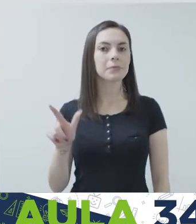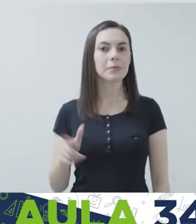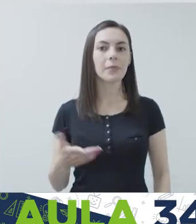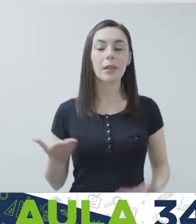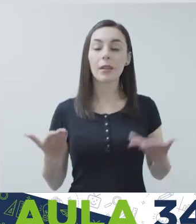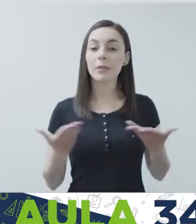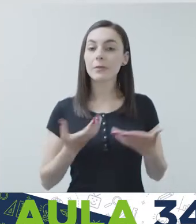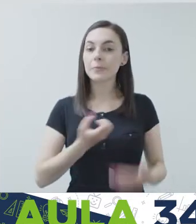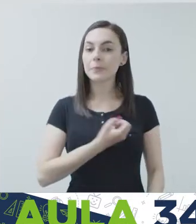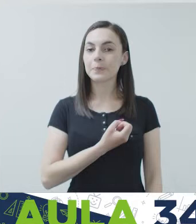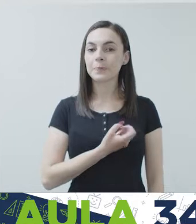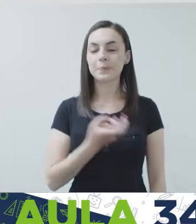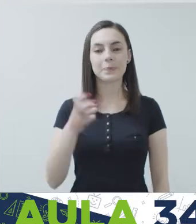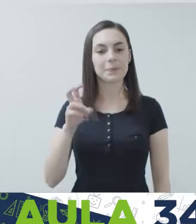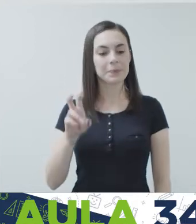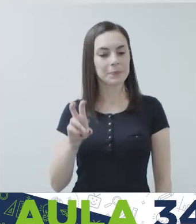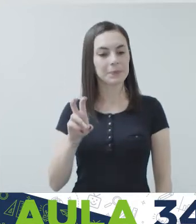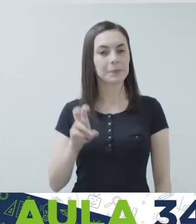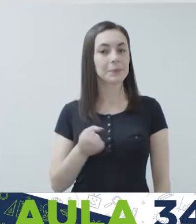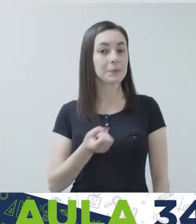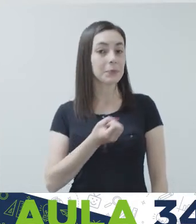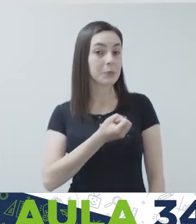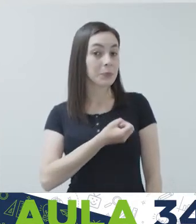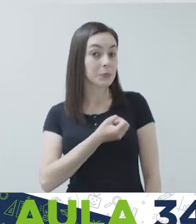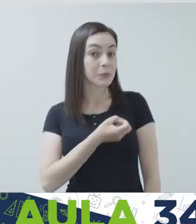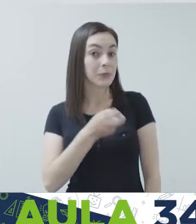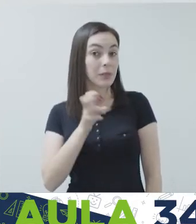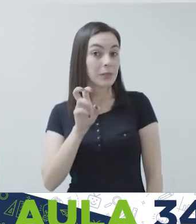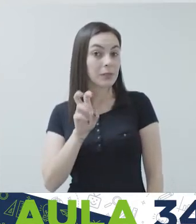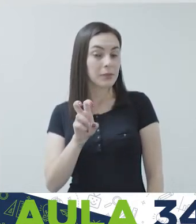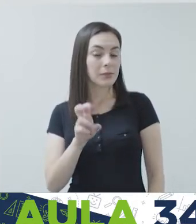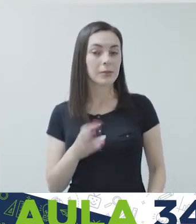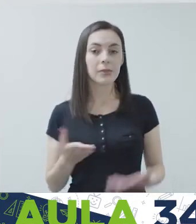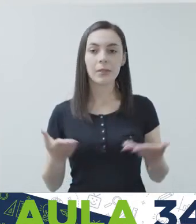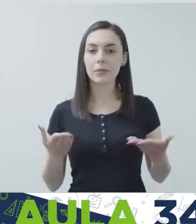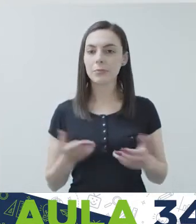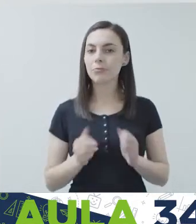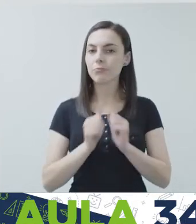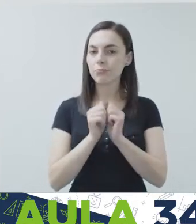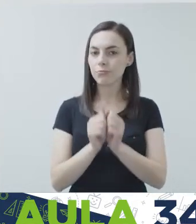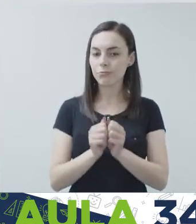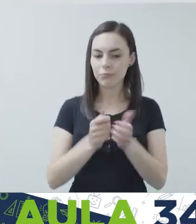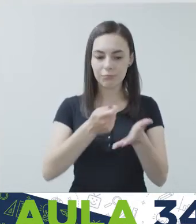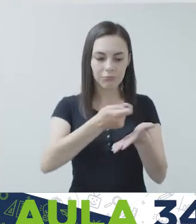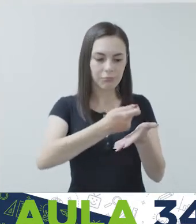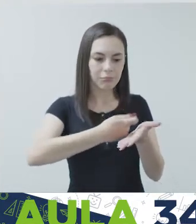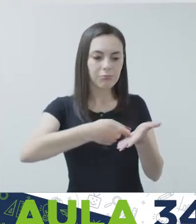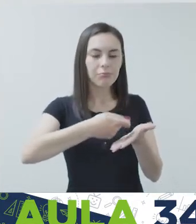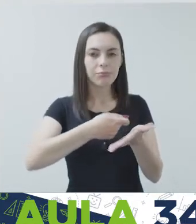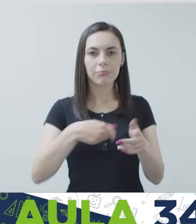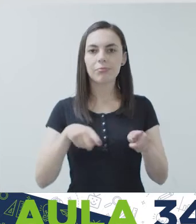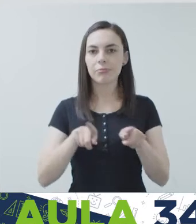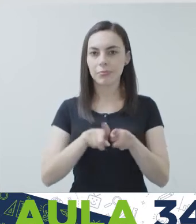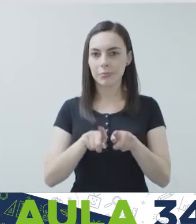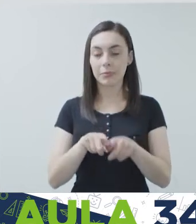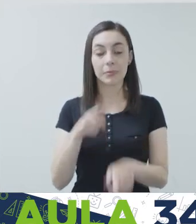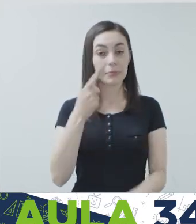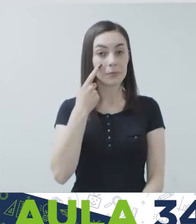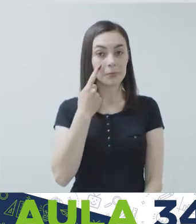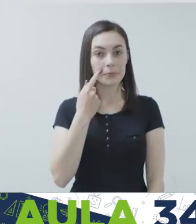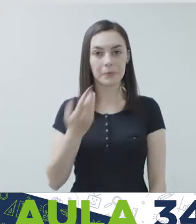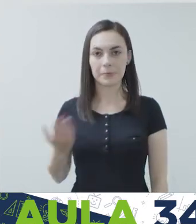Agora é o número 5. O número 5 nós vamos fazer juntos também aqui. Vejam